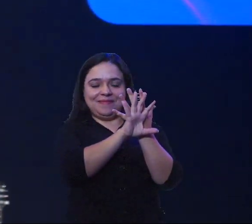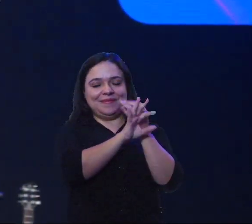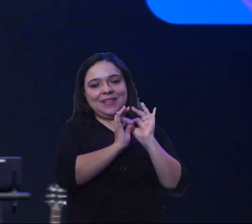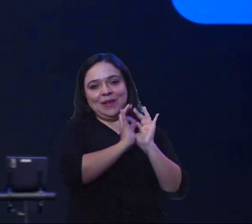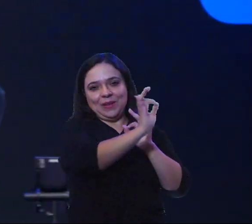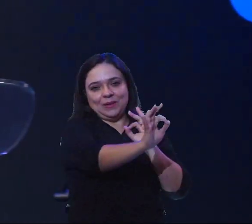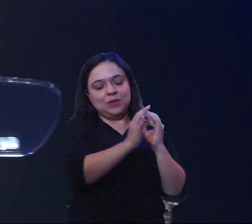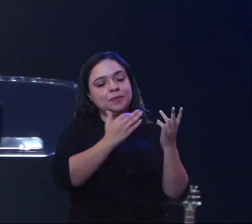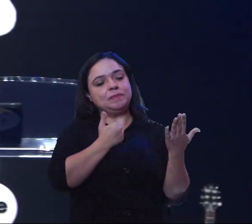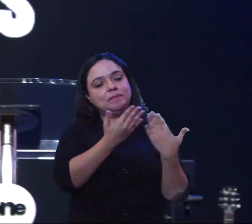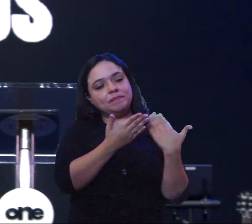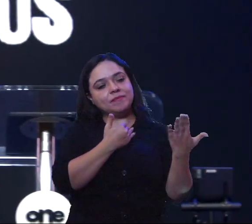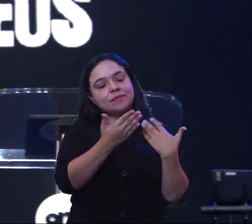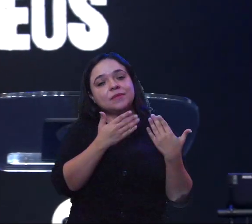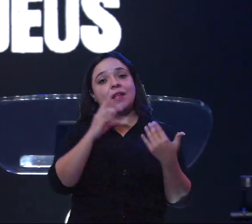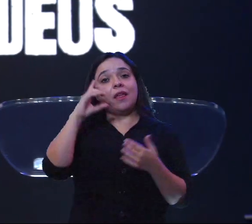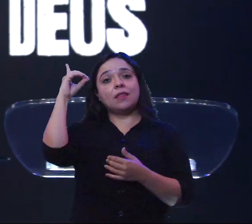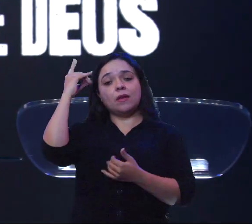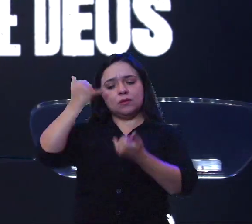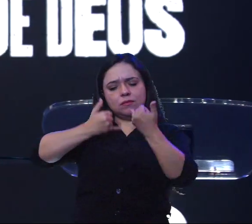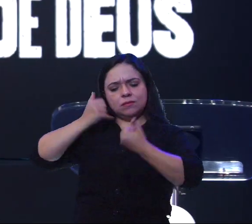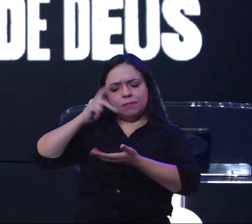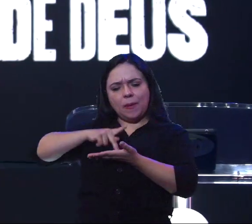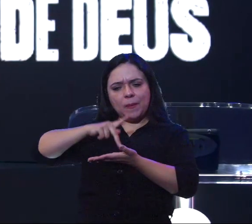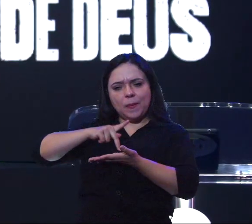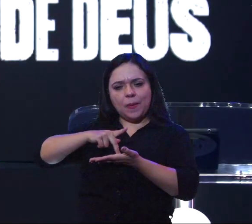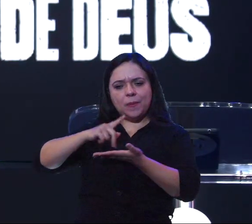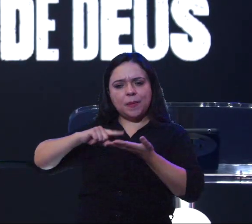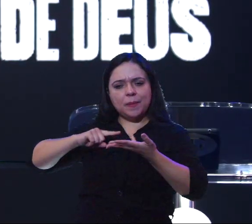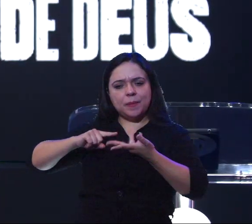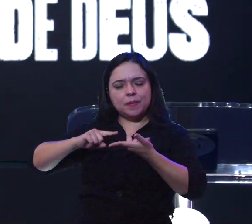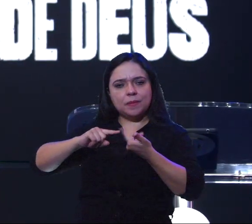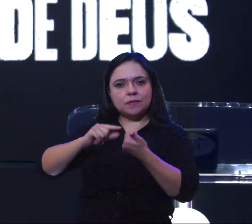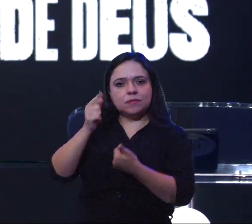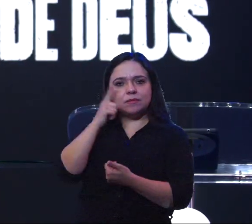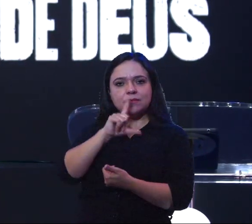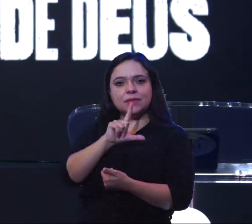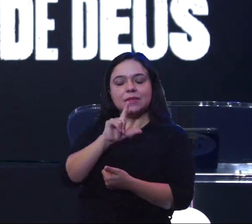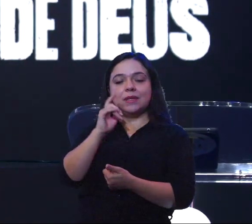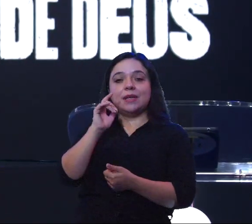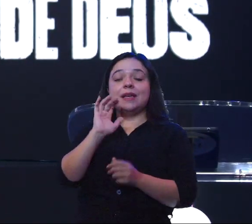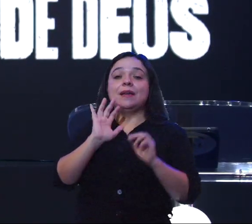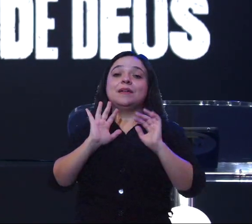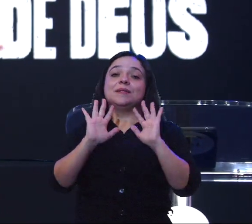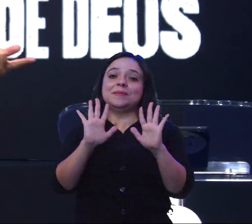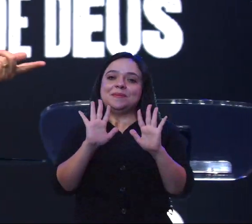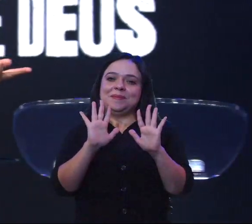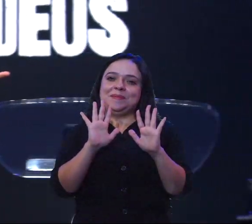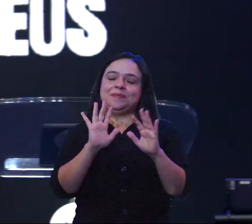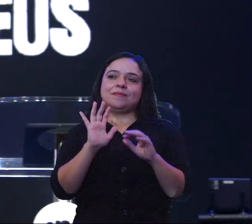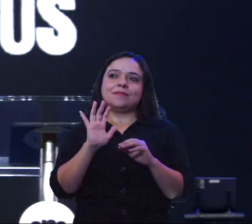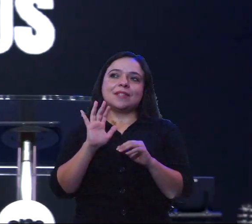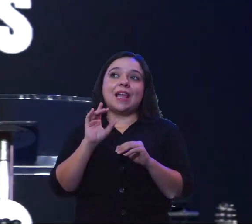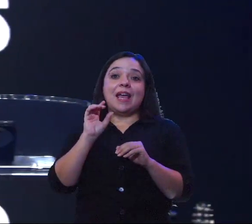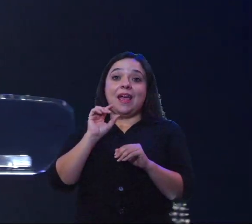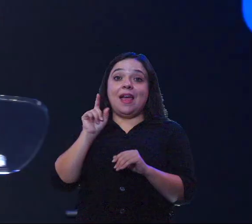né? E Deus foi trazendo confirmações. Agora, olha só. Quando começaram a conversar, ela colocou umas provas diante de Deus. Assim, Deus, se é mesmo, não